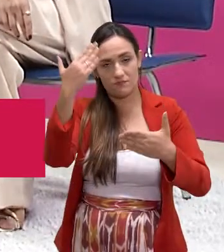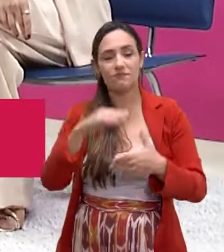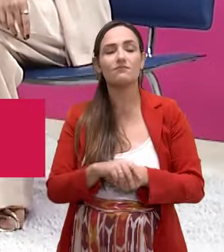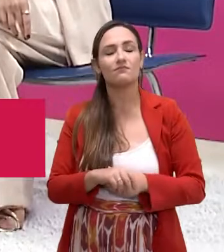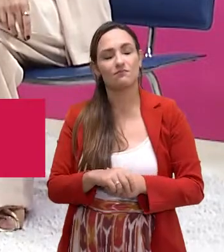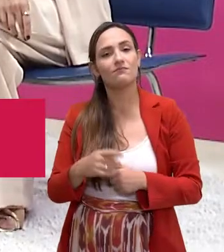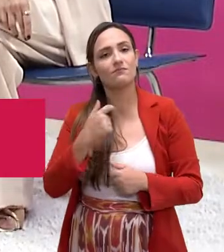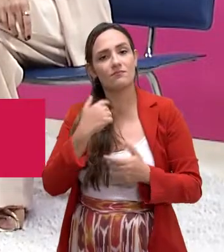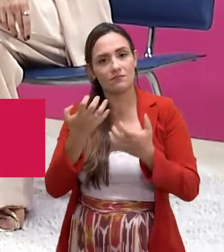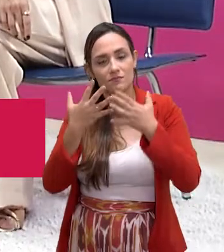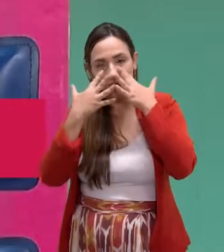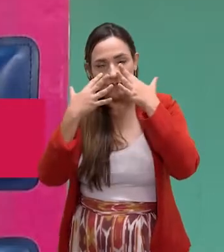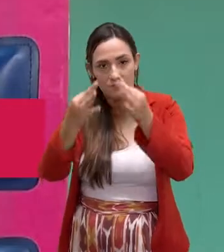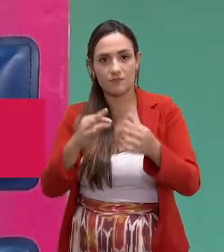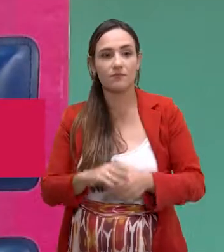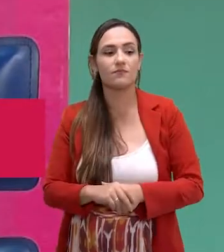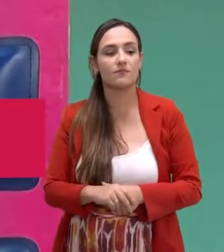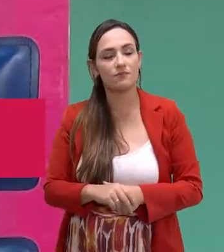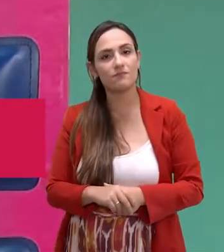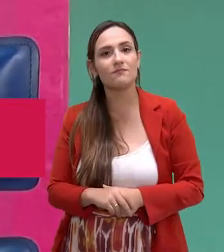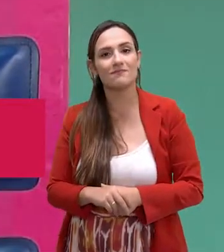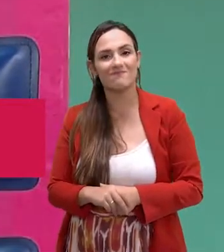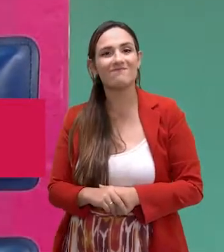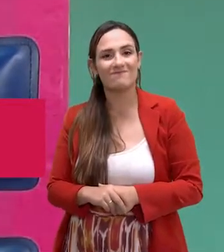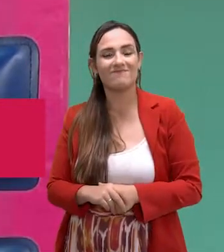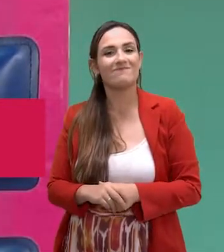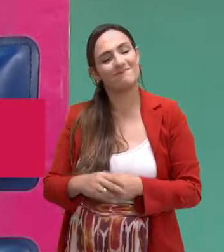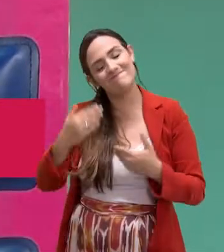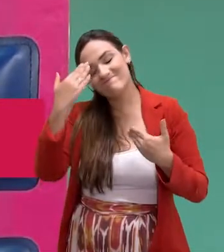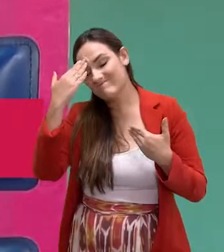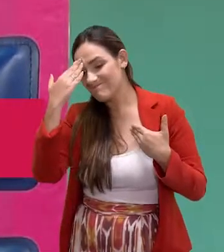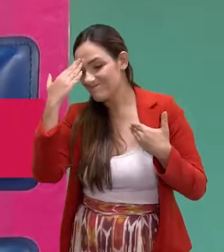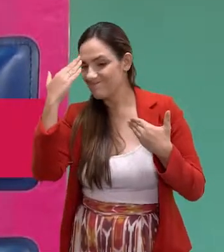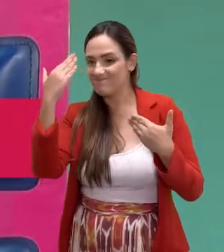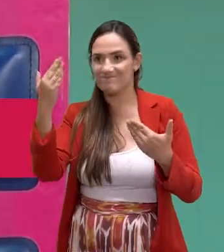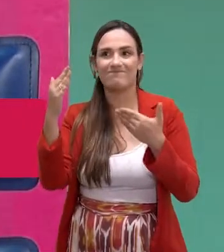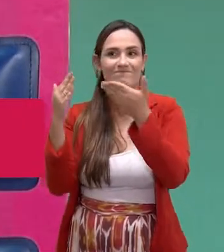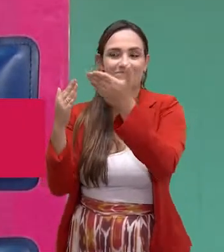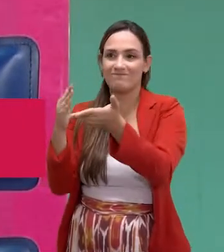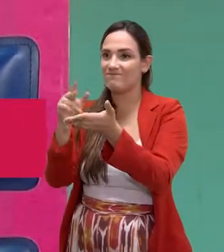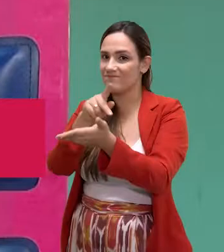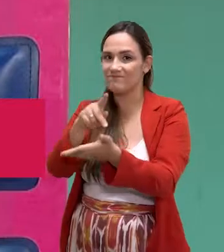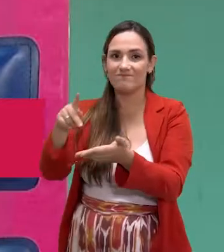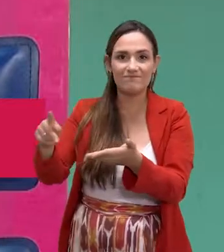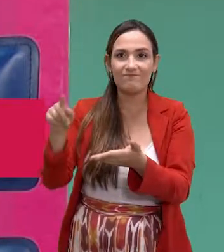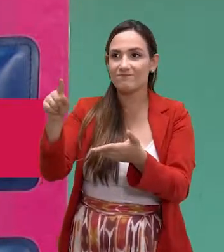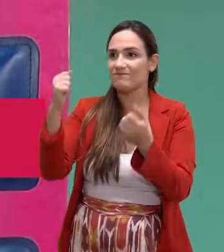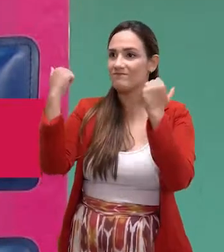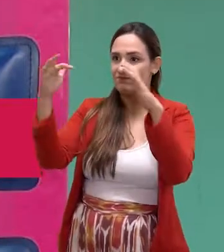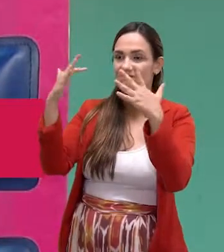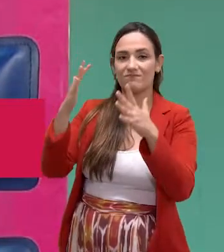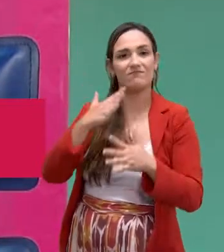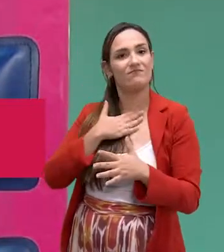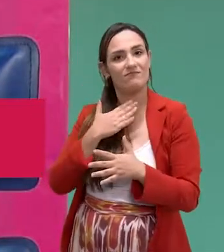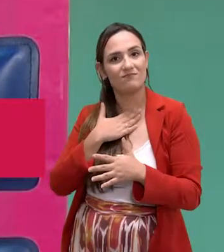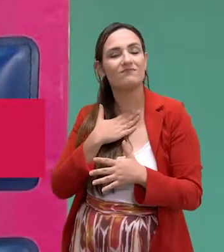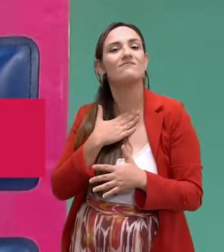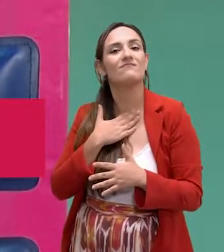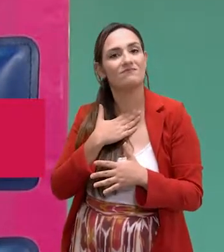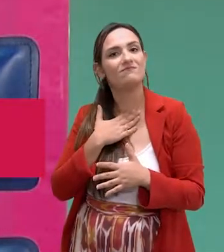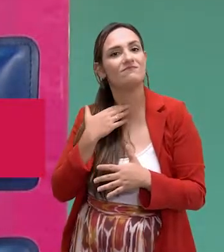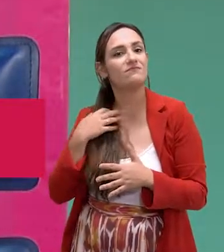ali ouvindo. E tive a graça, né, e a alegria de ouvir as palavras do presidente, como